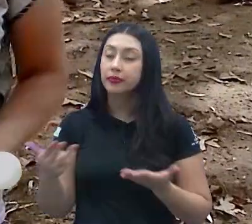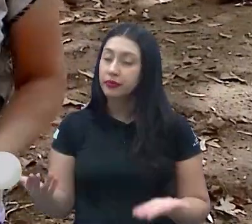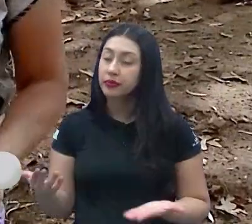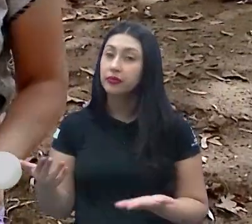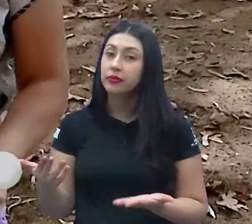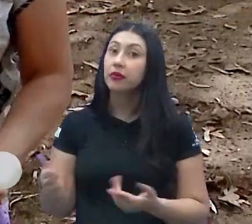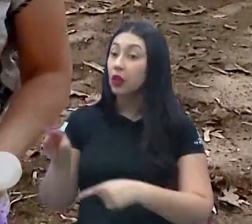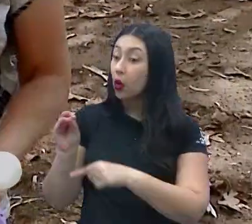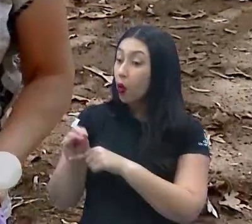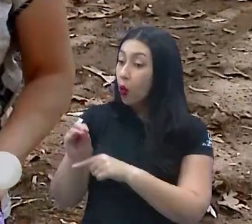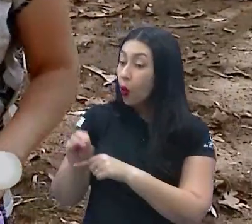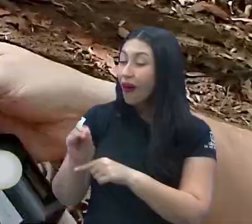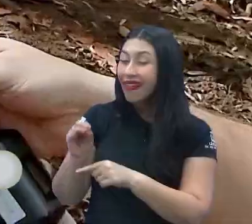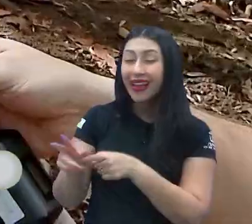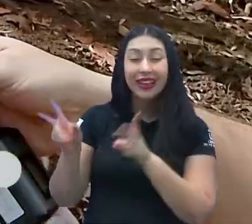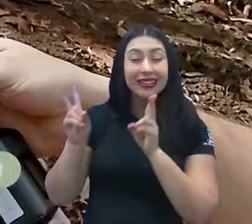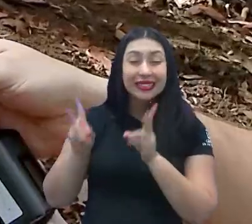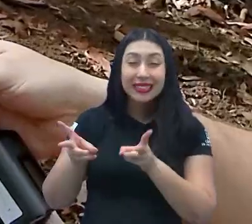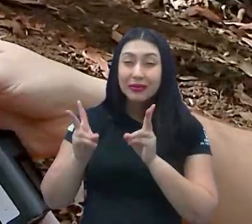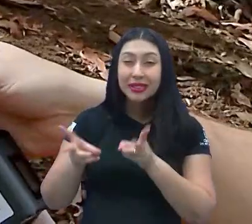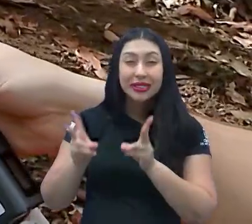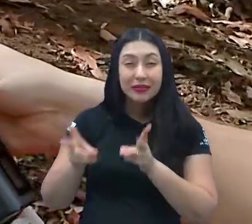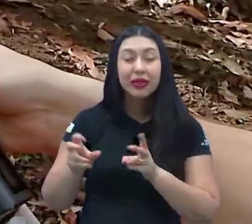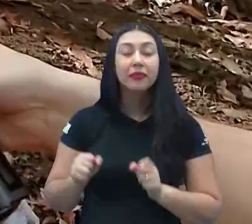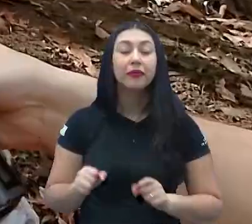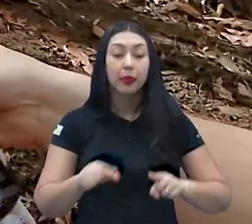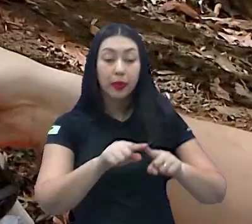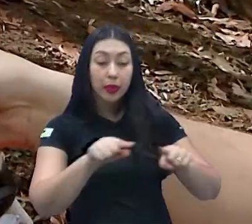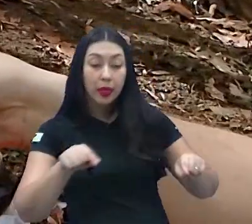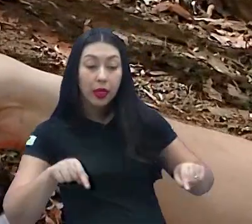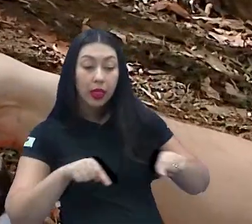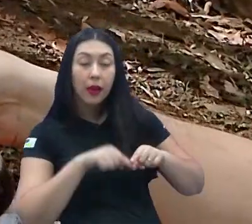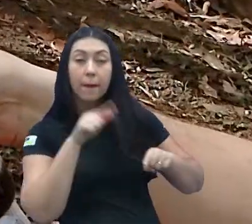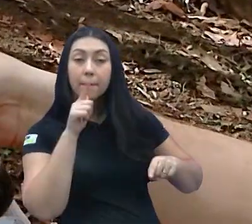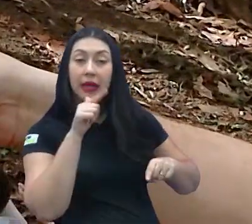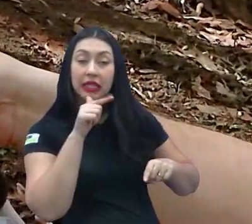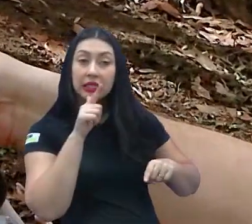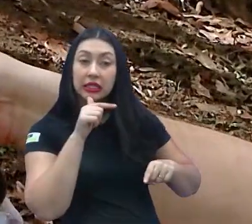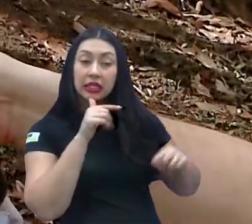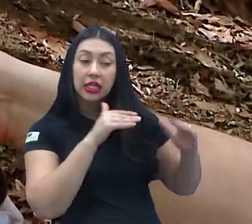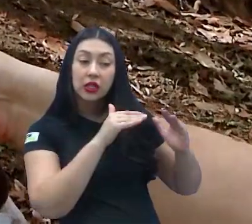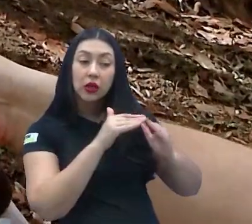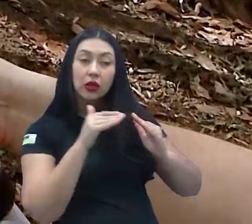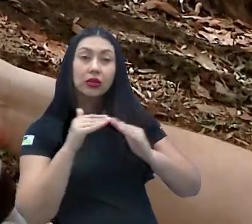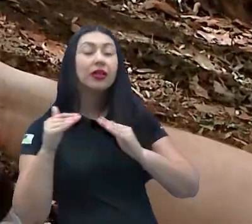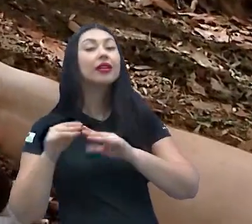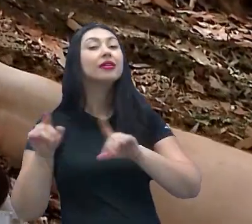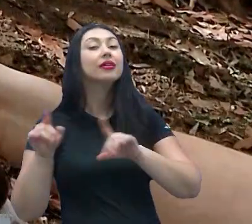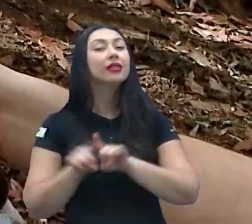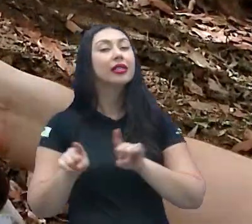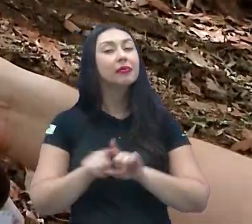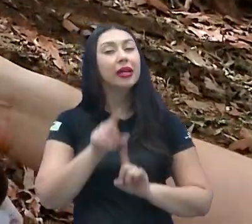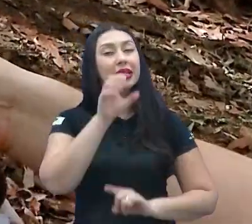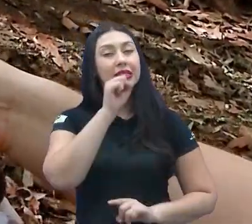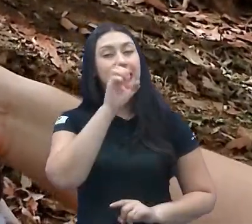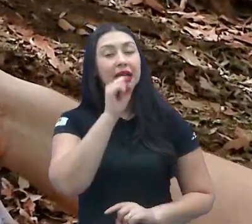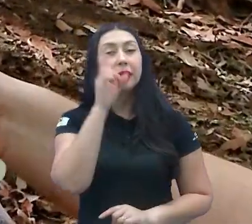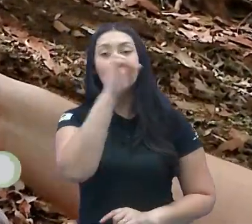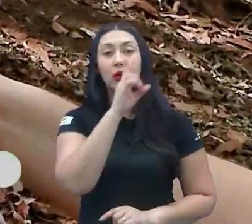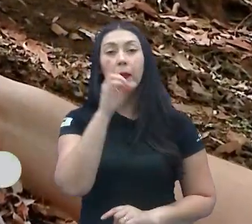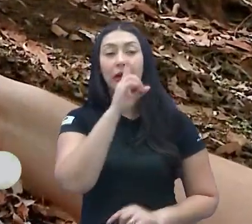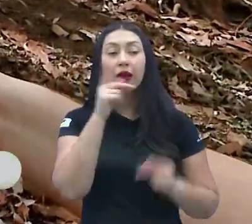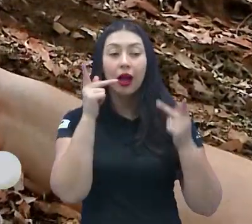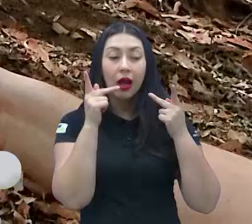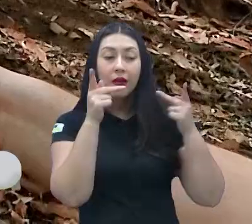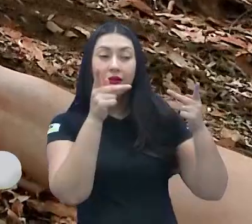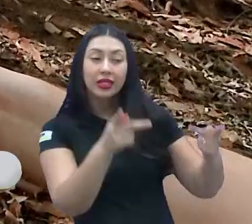é 24 horas olhando. Piscina ali do condomínio, e fim de semana a gente costuma fazer algumas visitas aos avós. E em todo e